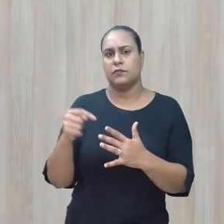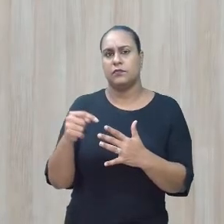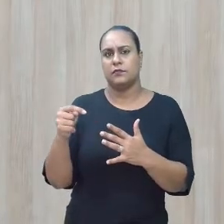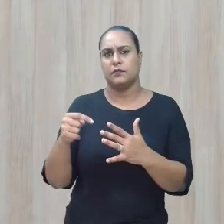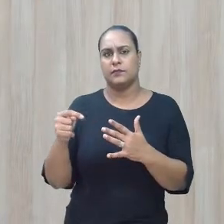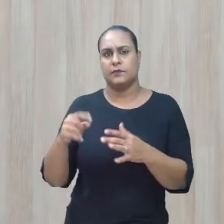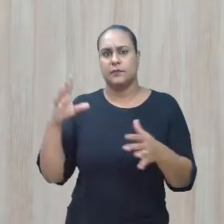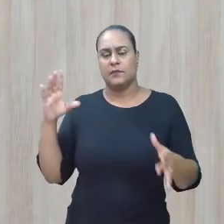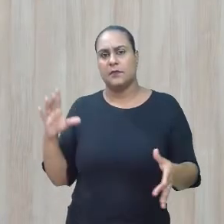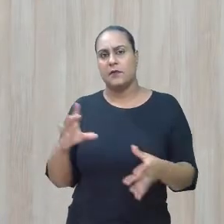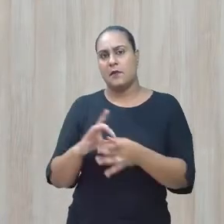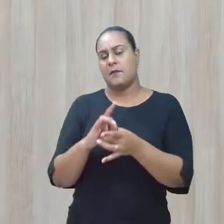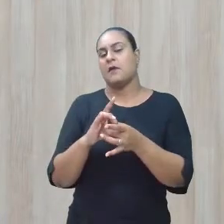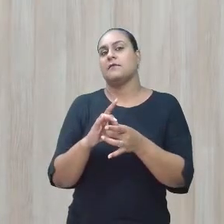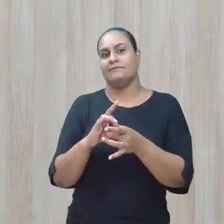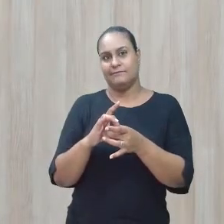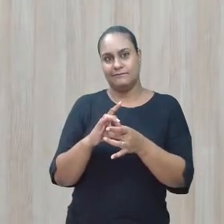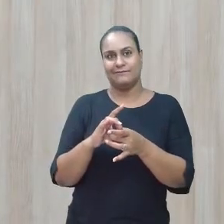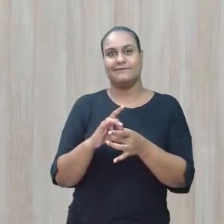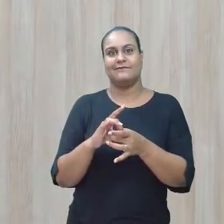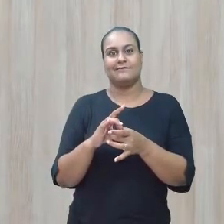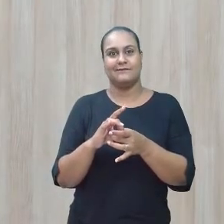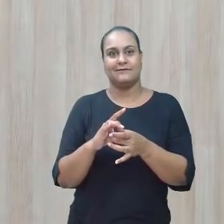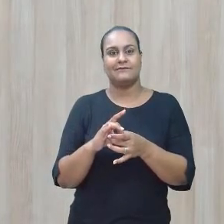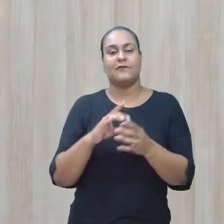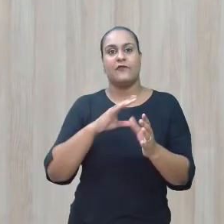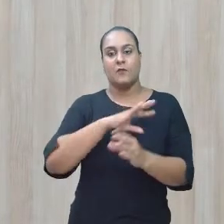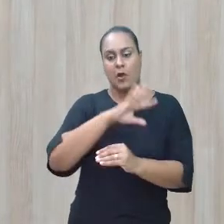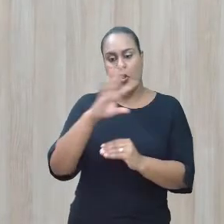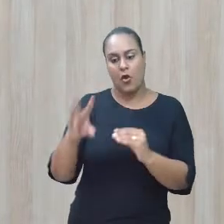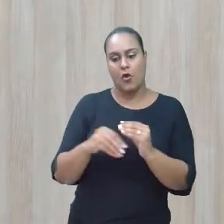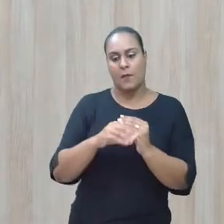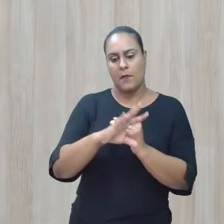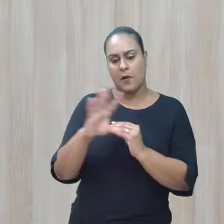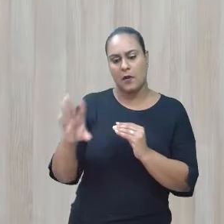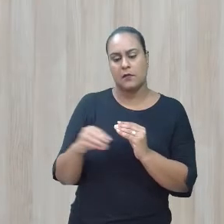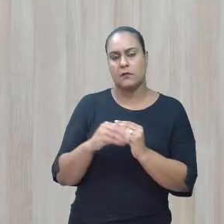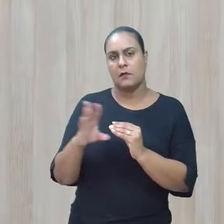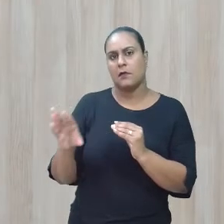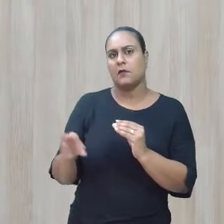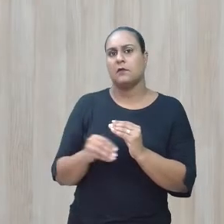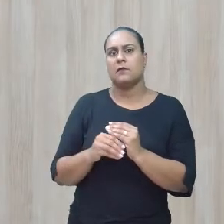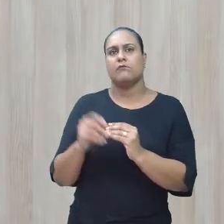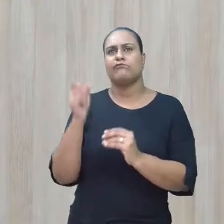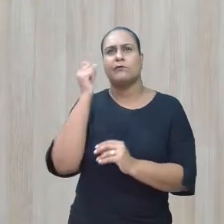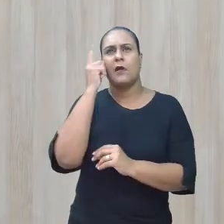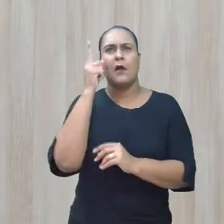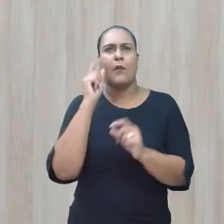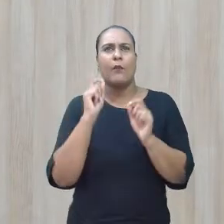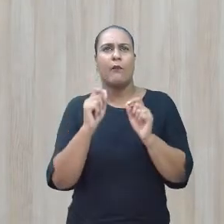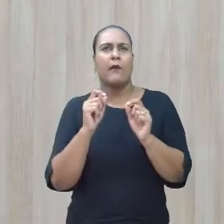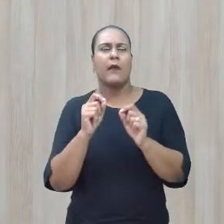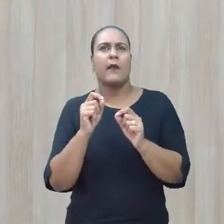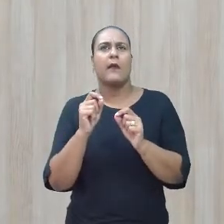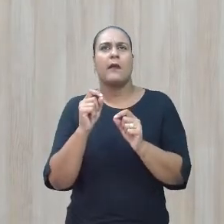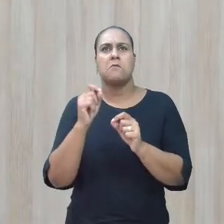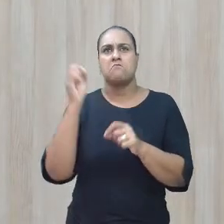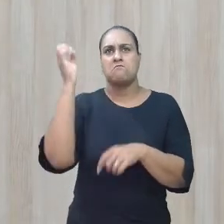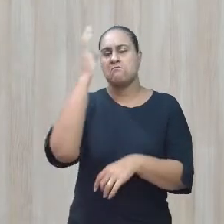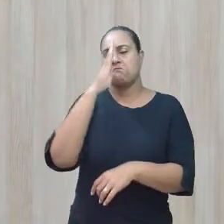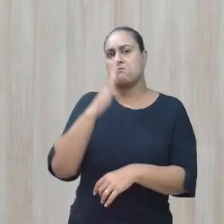agregamos, estabelecemos, né, vamos adicionando a ideia do que é o Brasil, do que é ser brasileiro ou